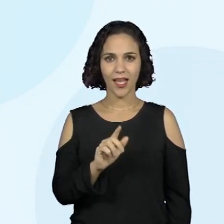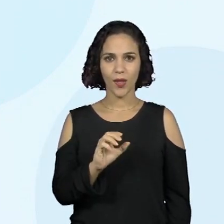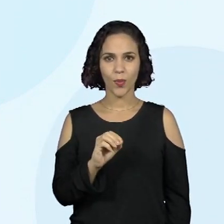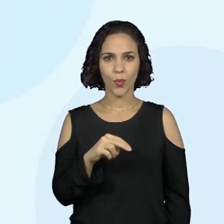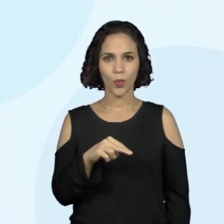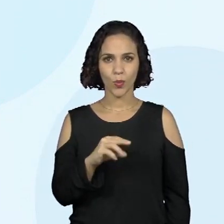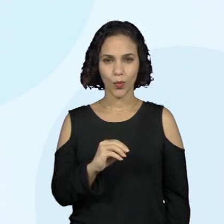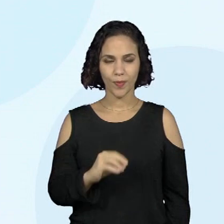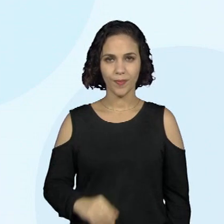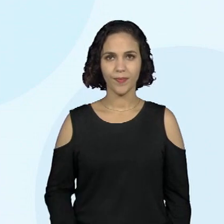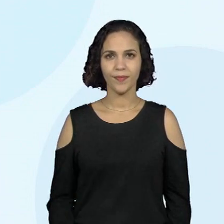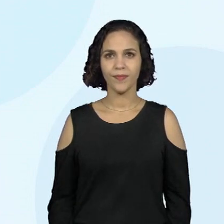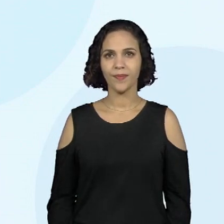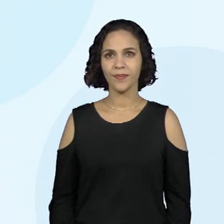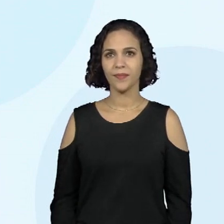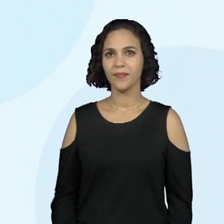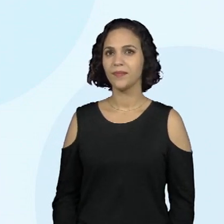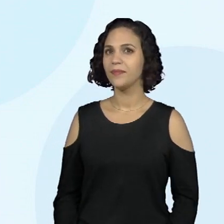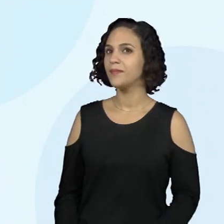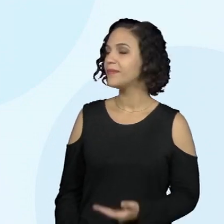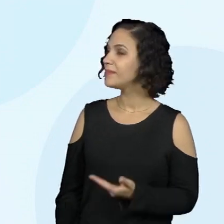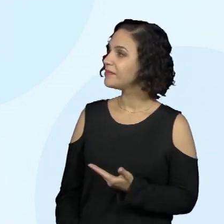Hexágono.